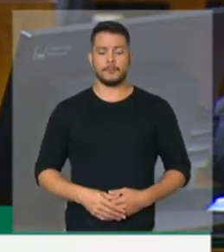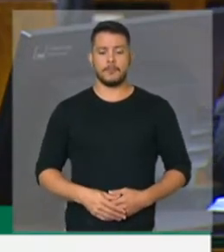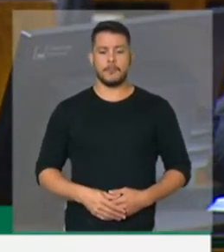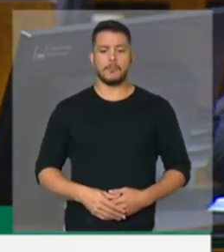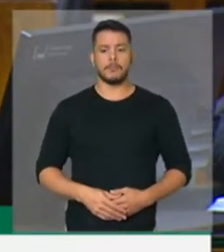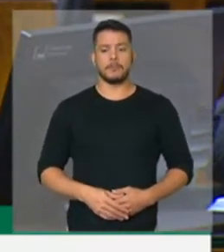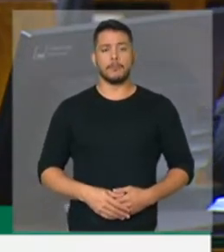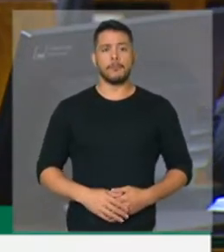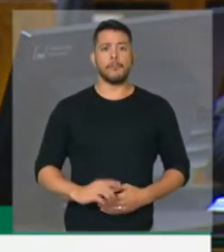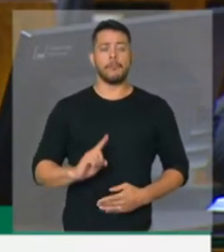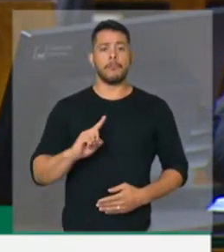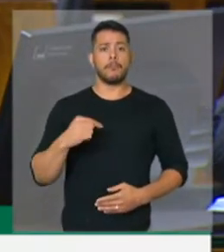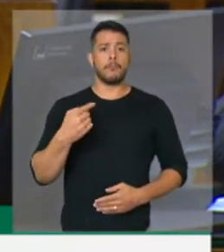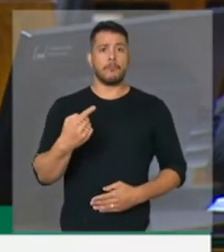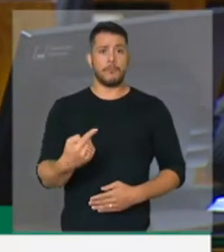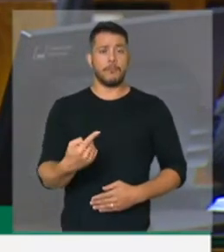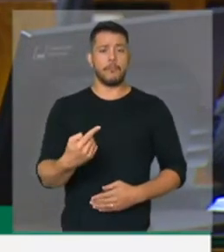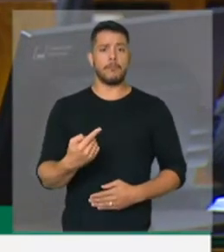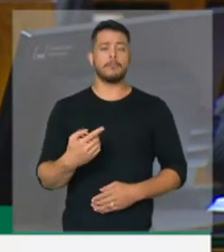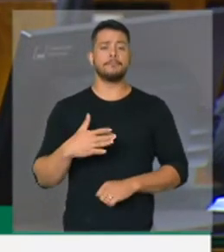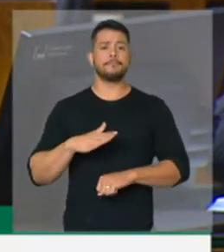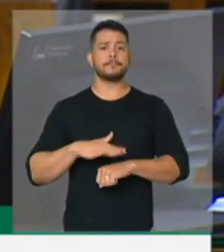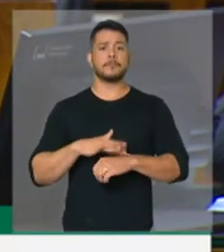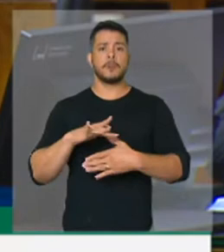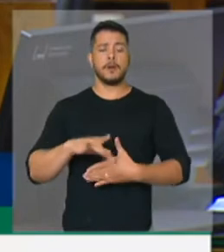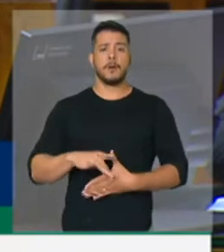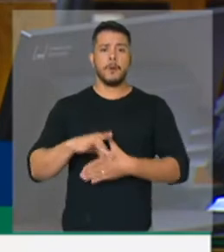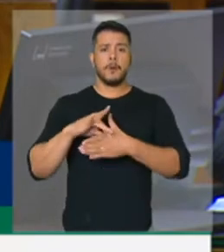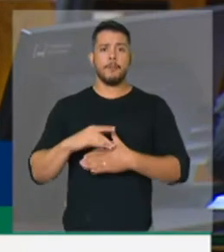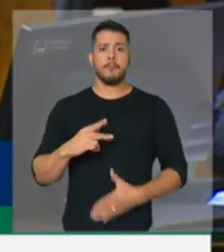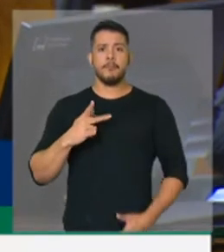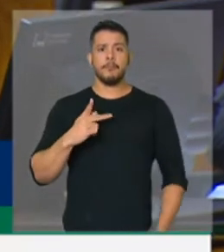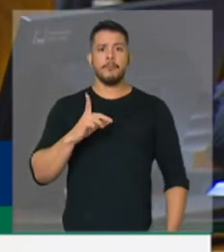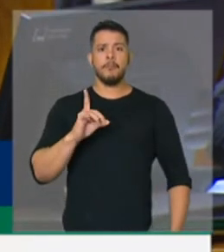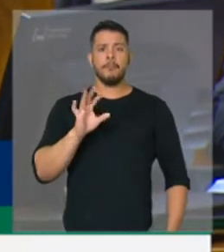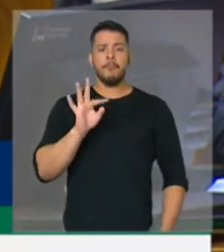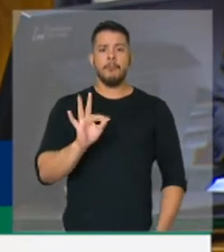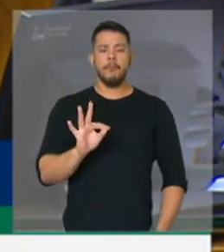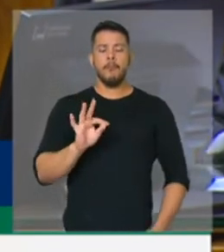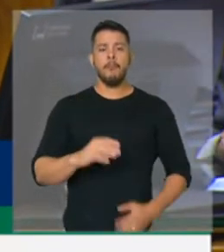Cassol. Pelo tempo de liderança do PDT, deputado Pompeu de Matos.